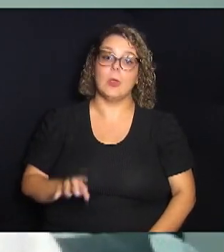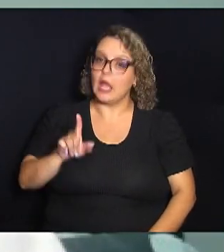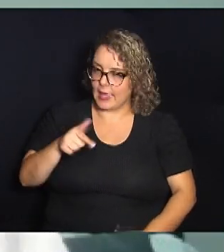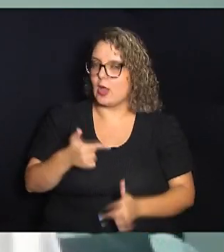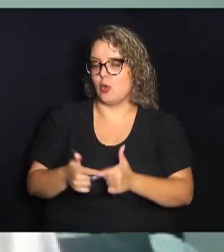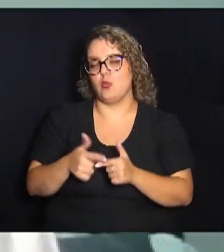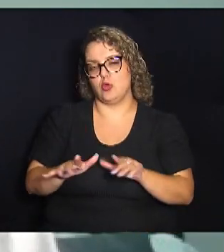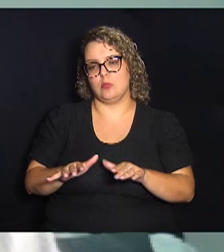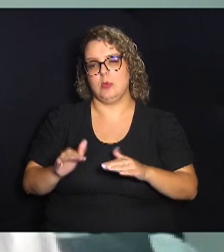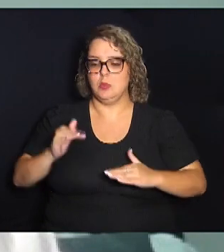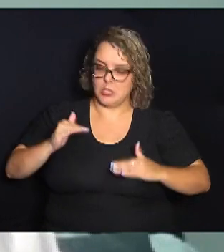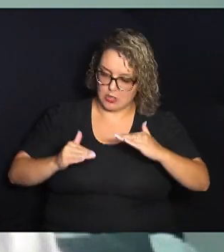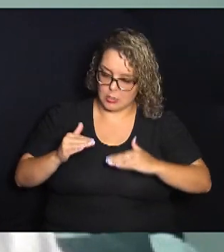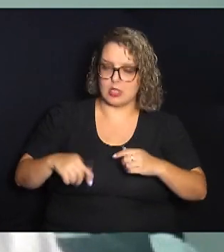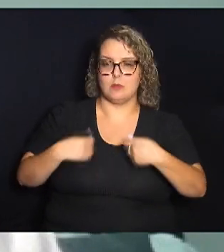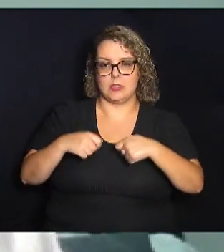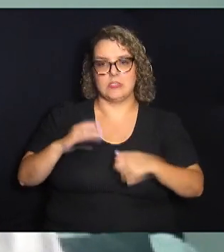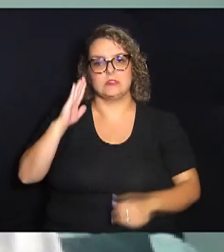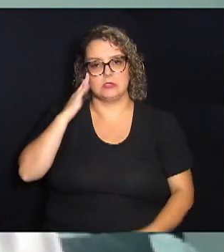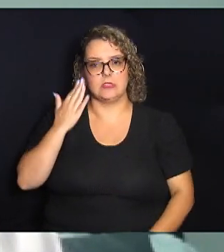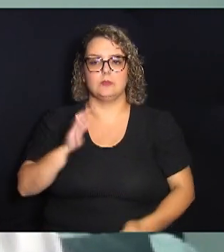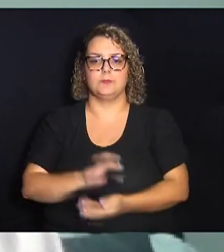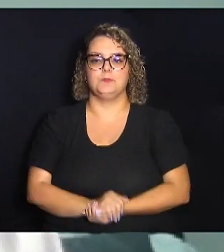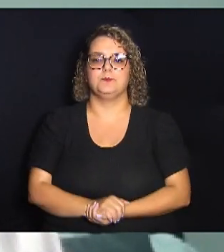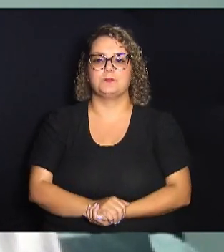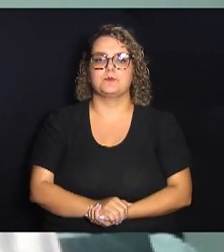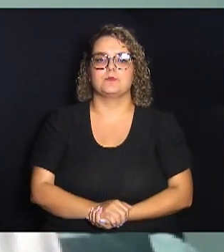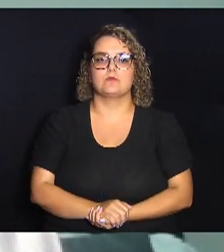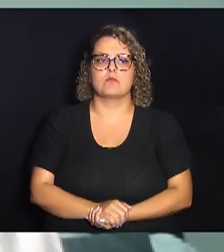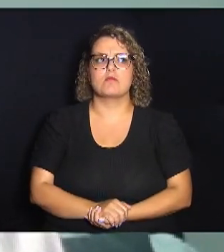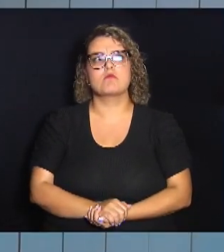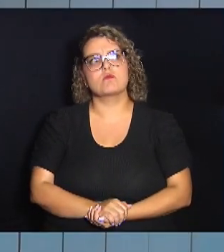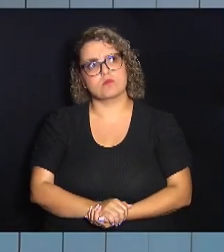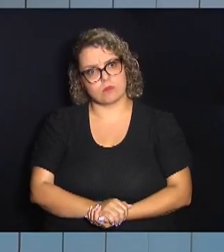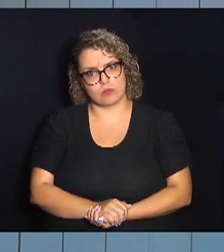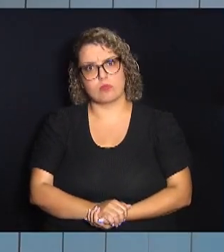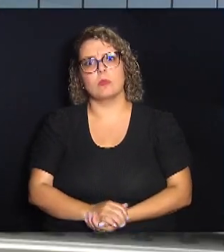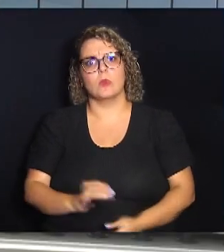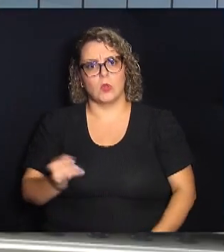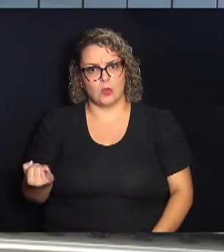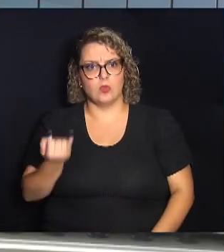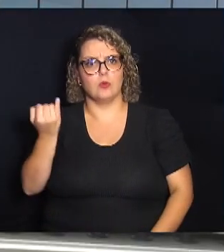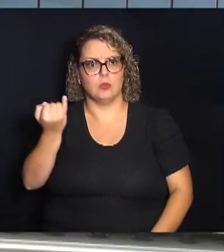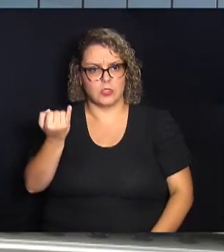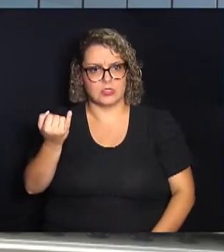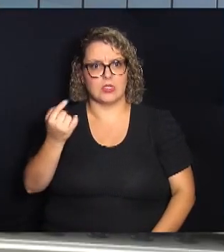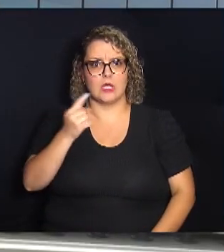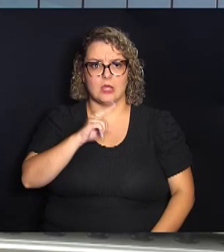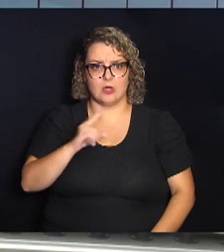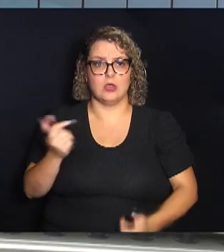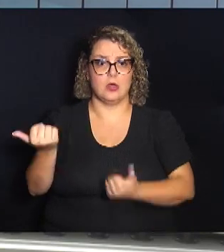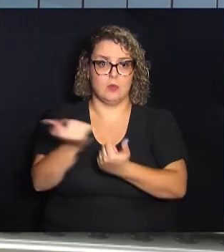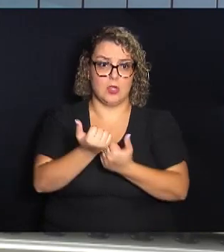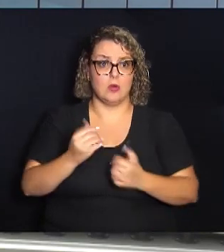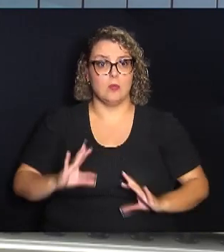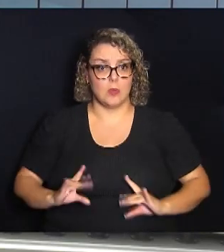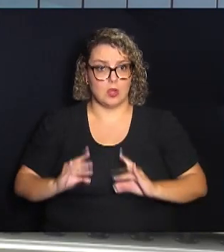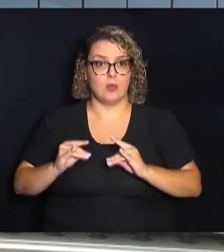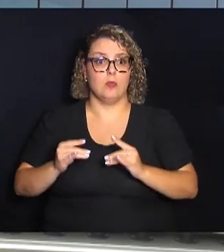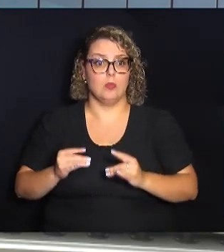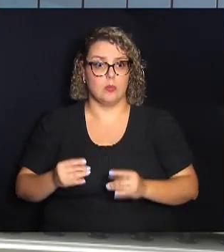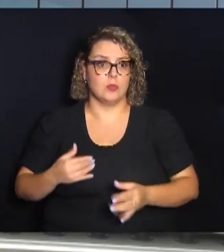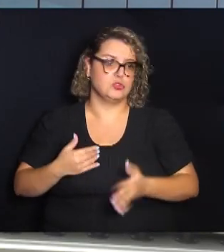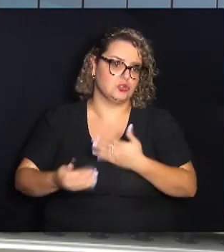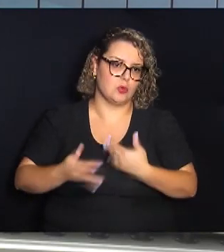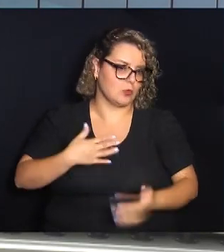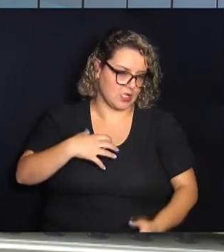ponto de equilíbrio que a gente tem que entender. E acho que é importante o recado não fazer essa reposição hormonal por conta